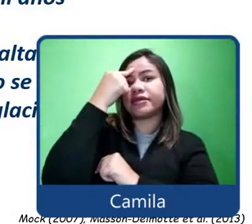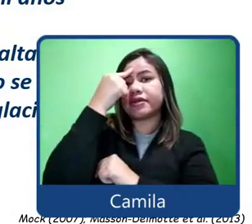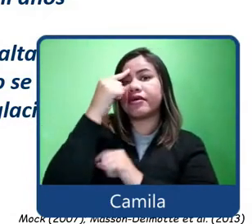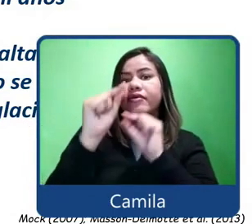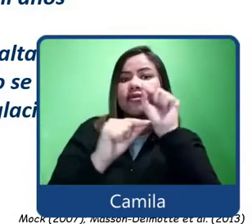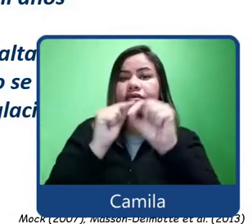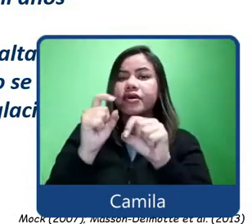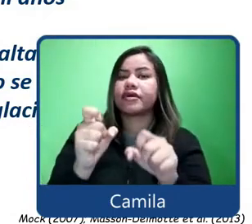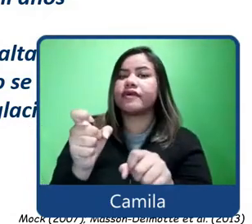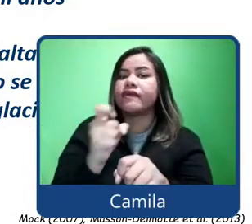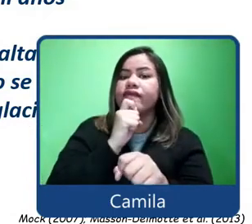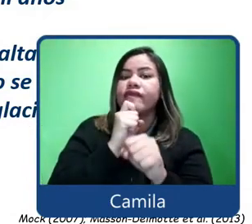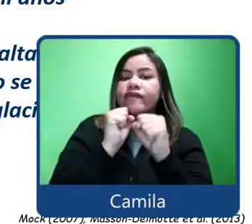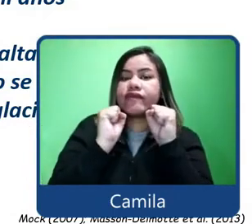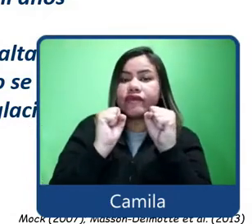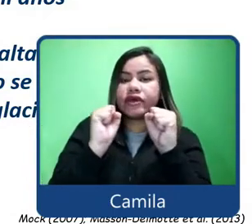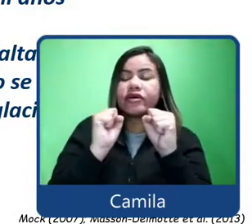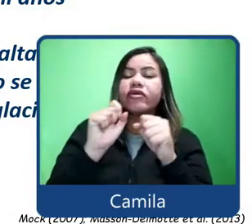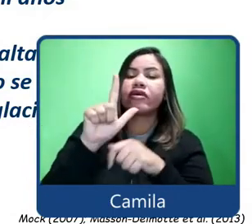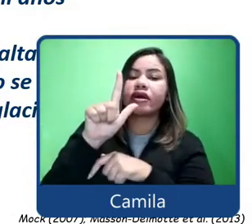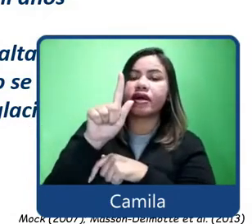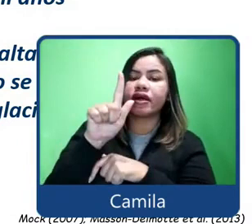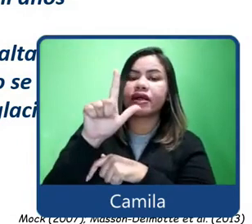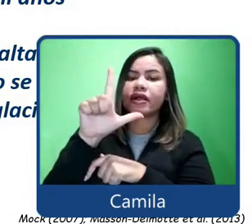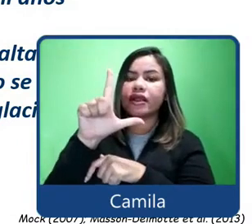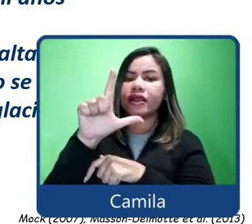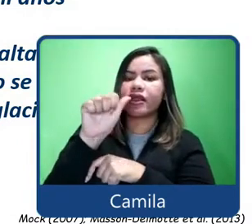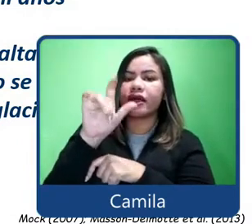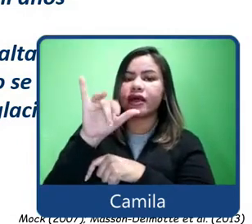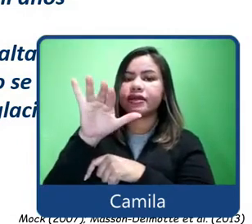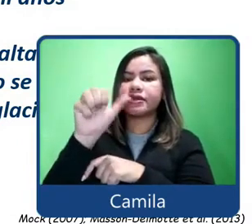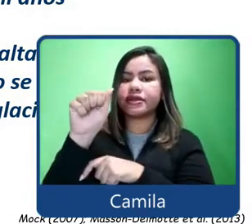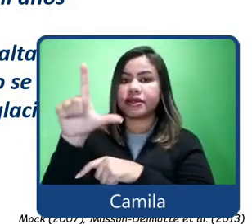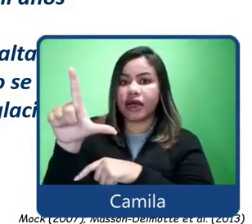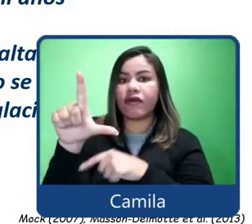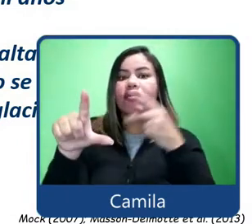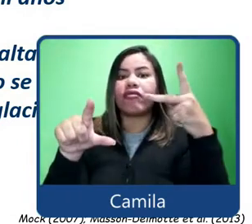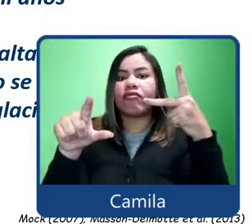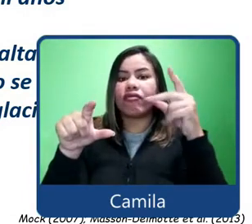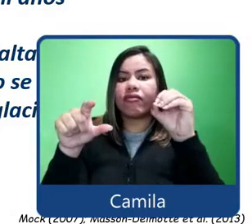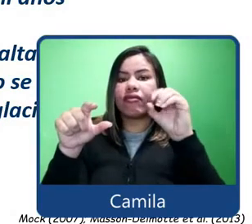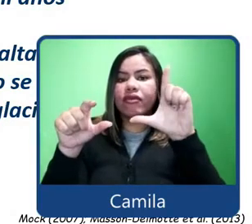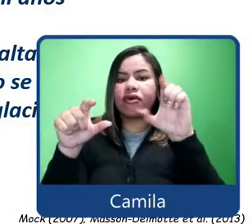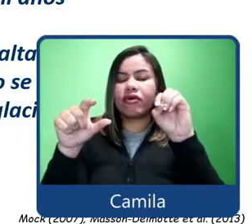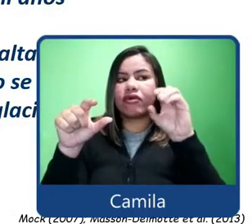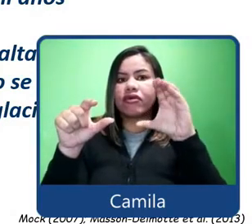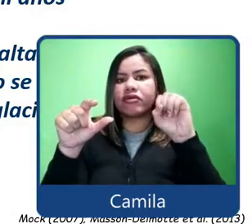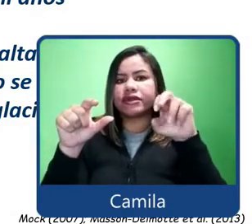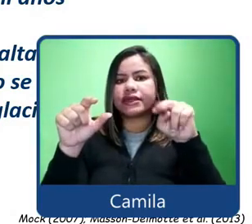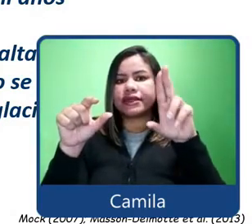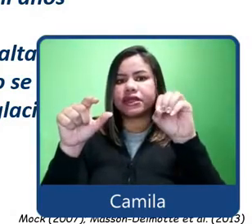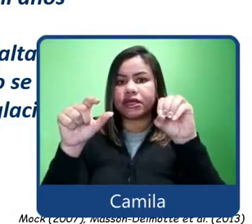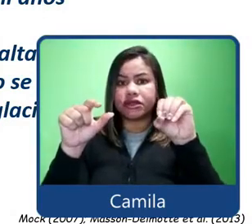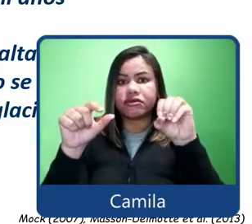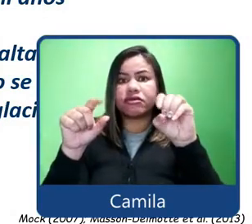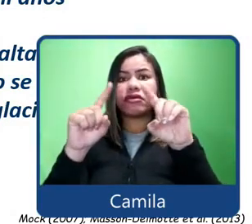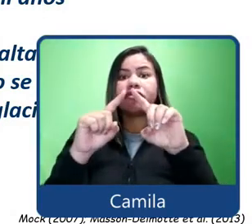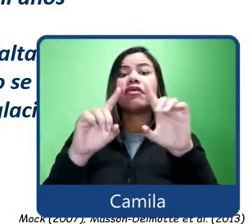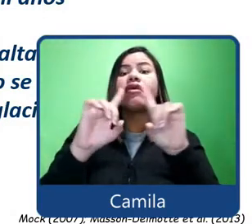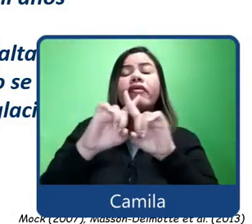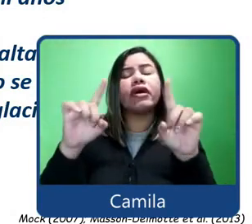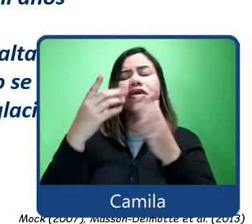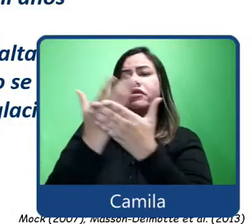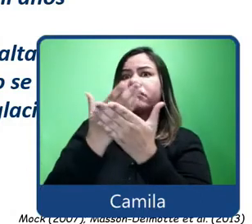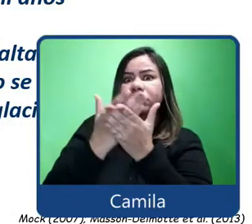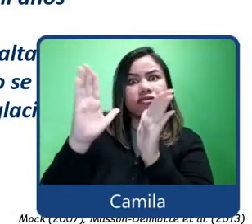Holoceno, entre 22 e 7 mil anos antes do presente, nós chegamos a valores como 10, 12 milímetros por ano de